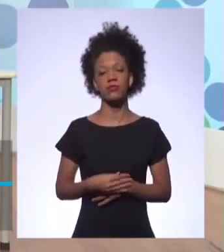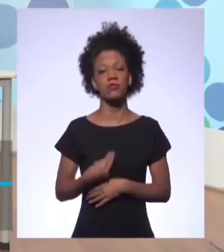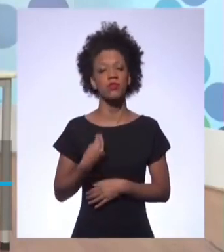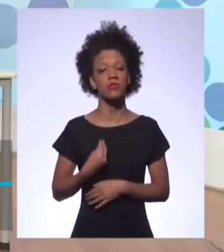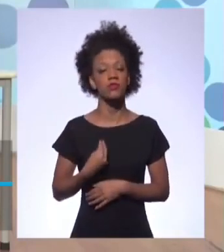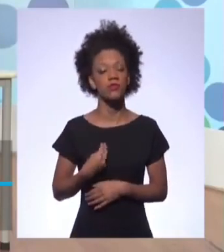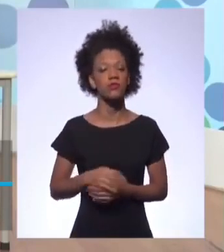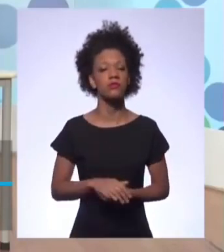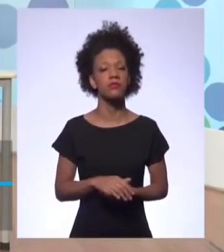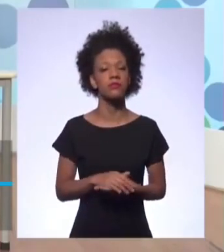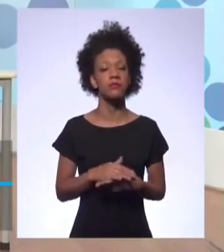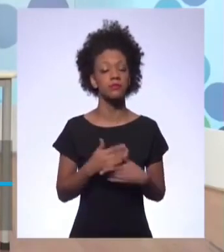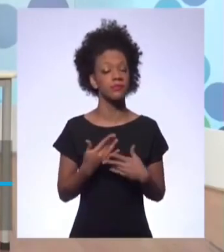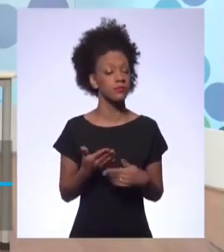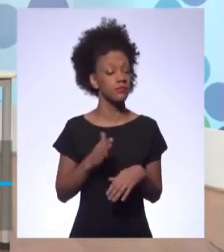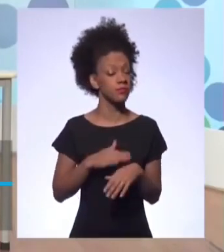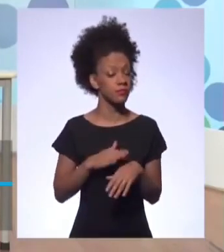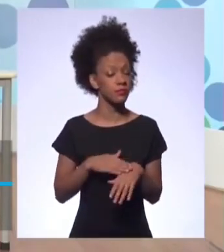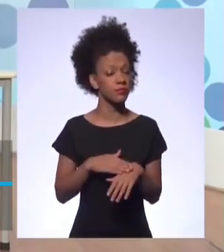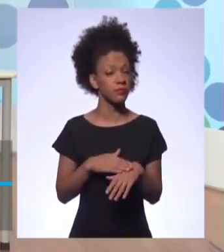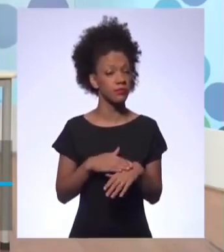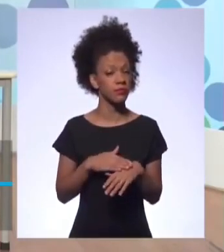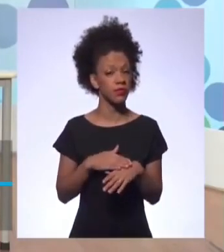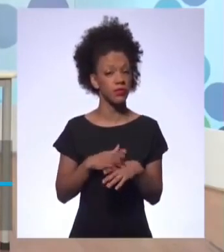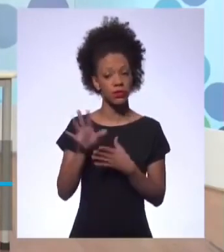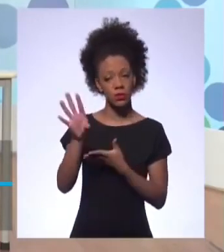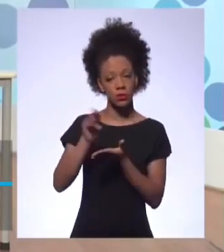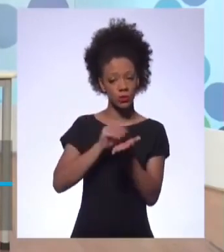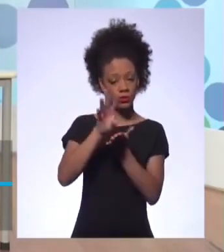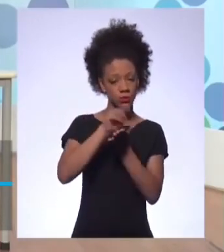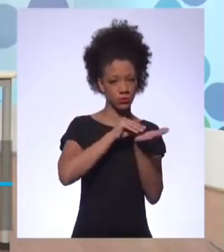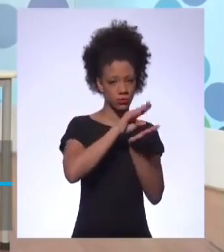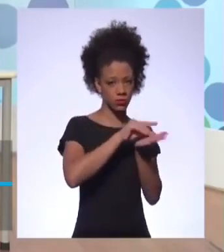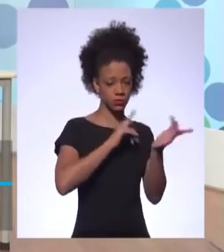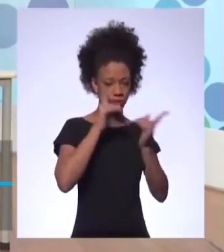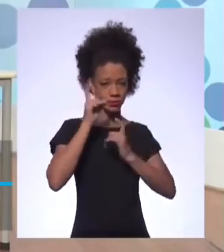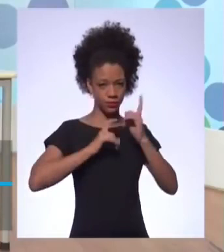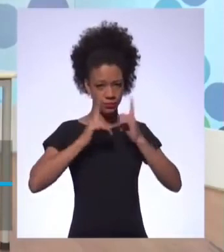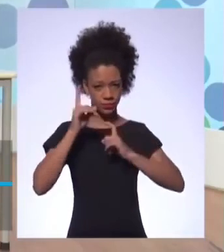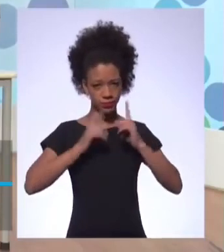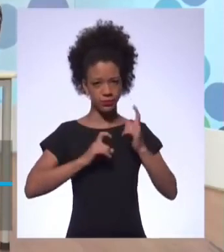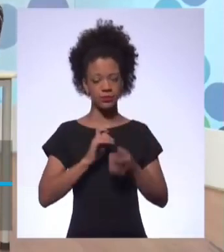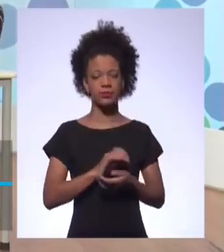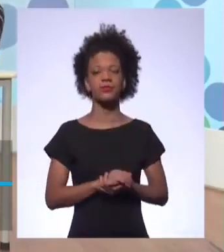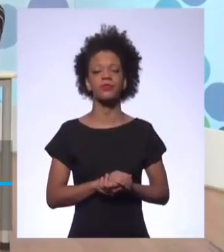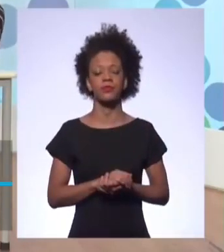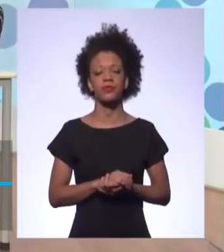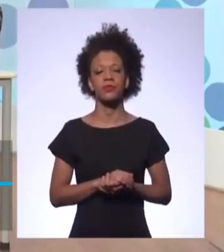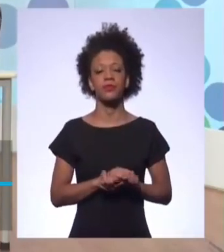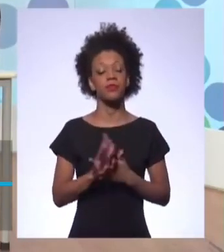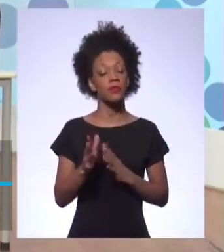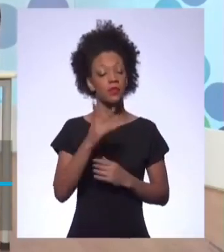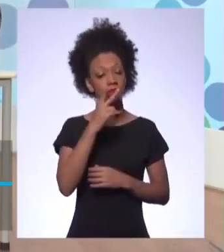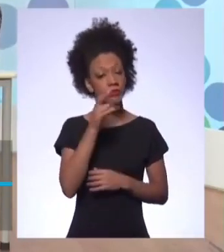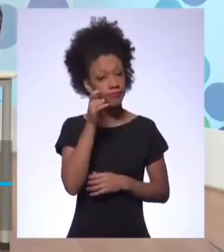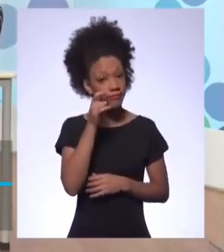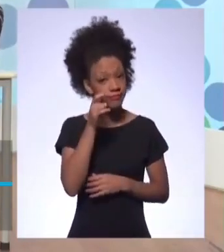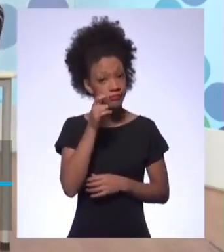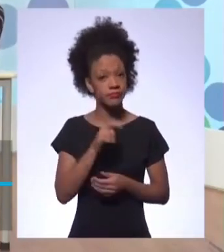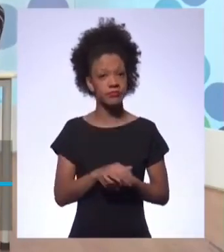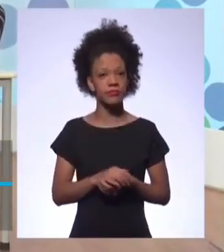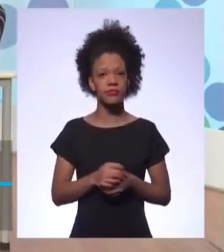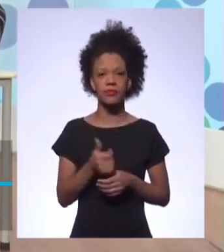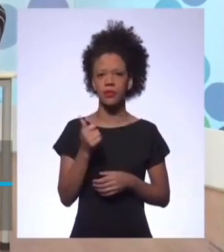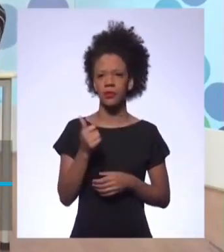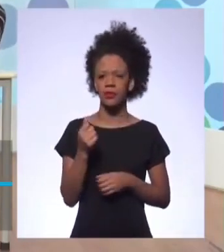aí esse convívio faz com que elas copiem as expressões faciais. Faciais, que eu achei interessante. Quase